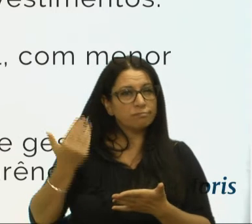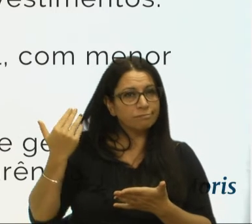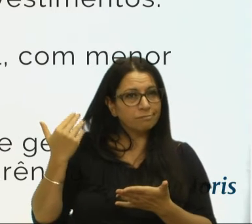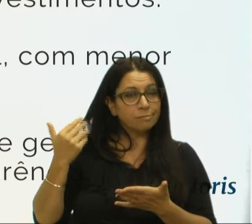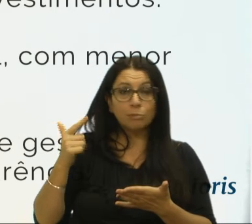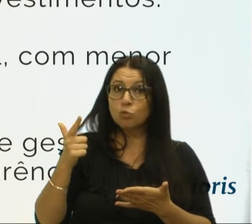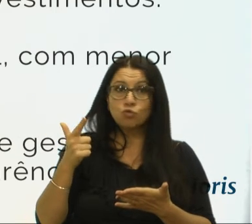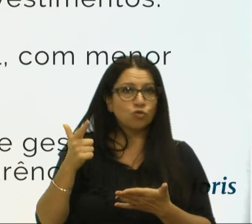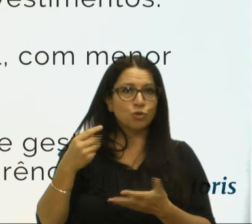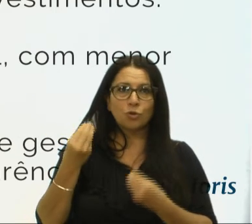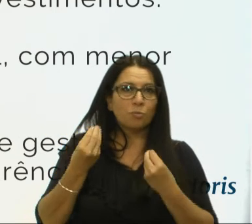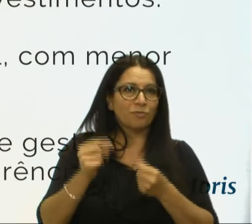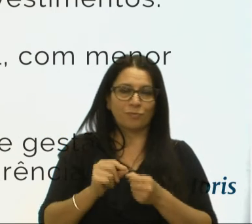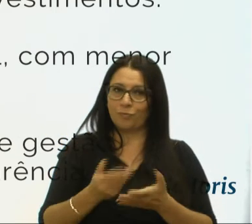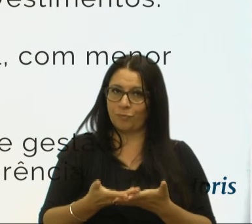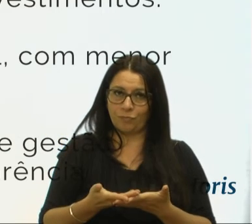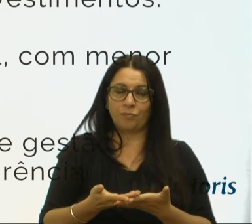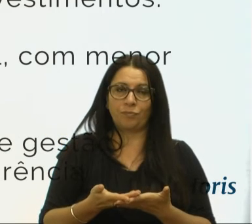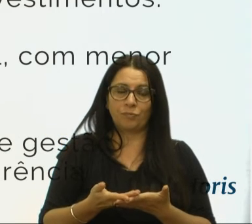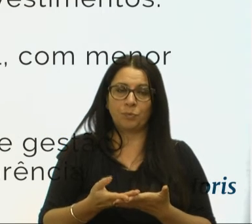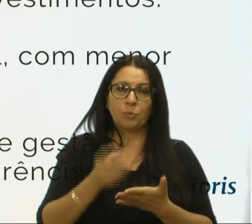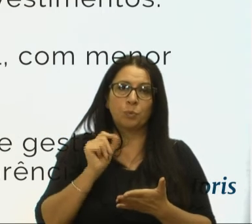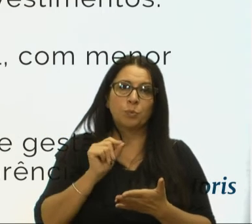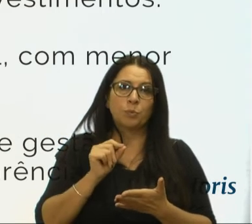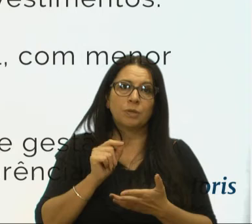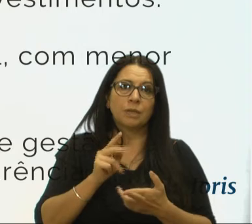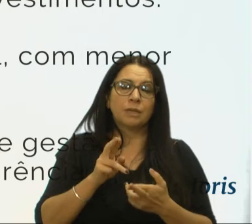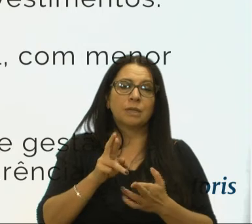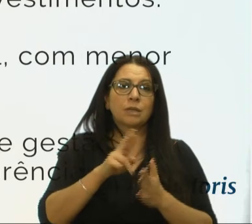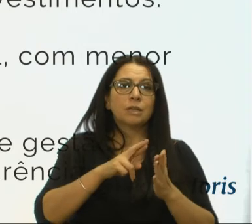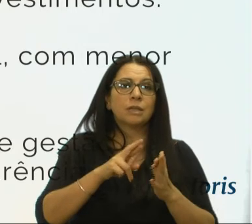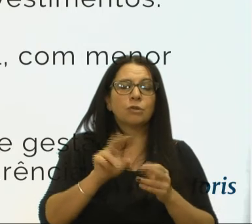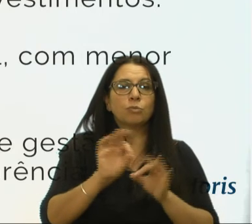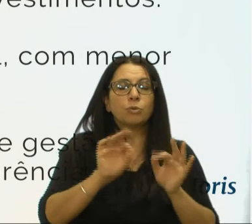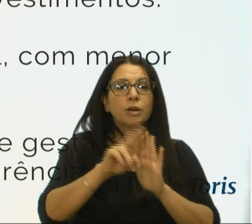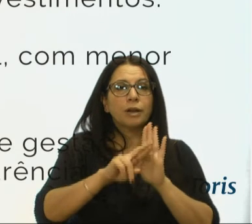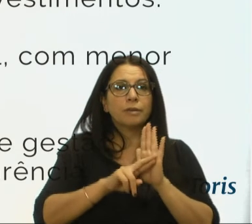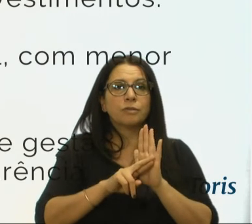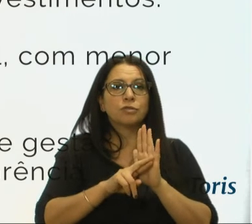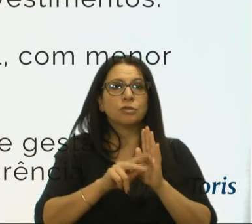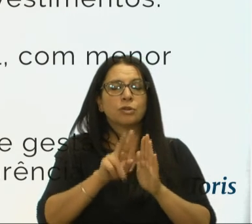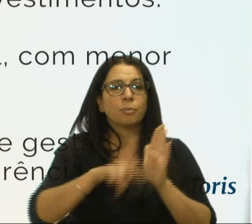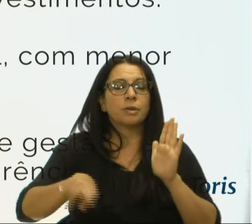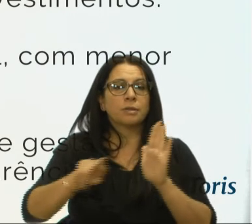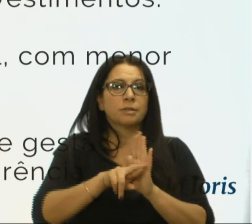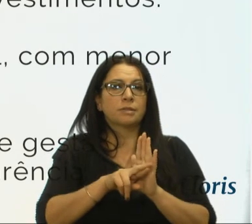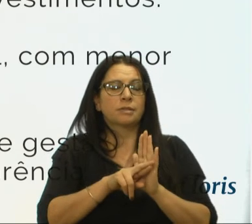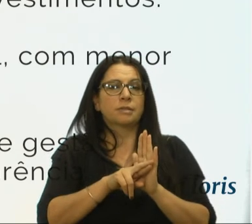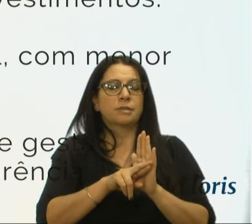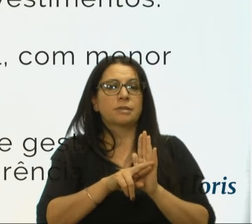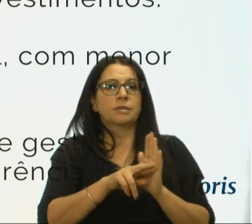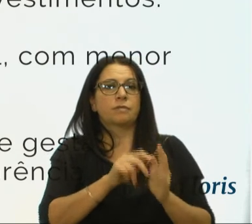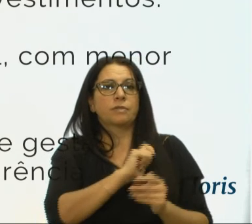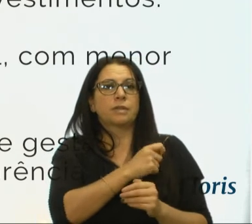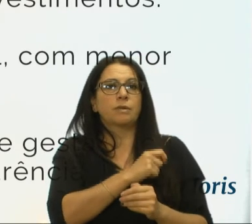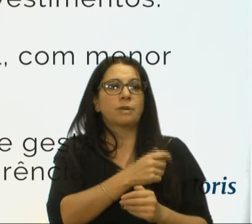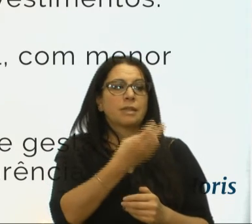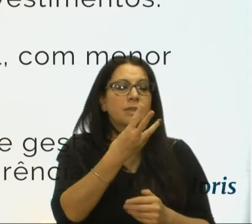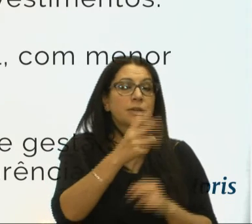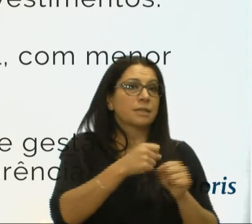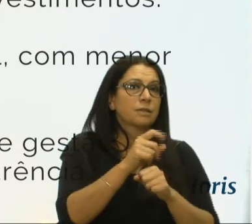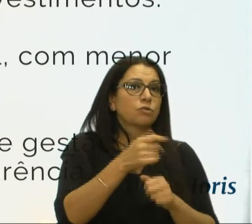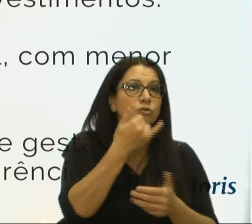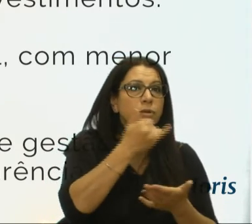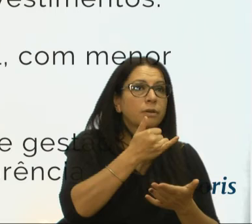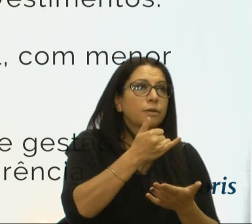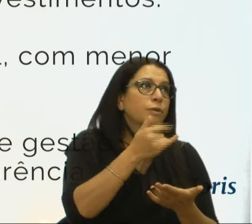não tínhamos condições. E o que é o regime de recuperação fiscal? Nós teremos 3 anos de perdão da dívida, né, de não pagamento, não é